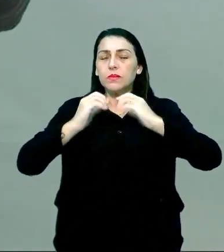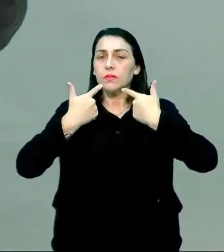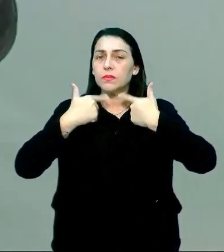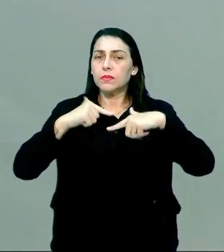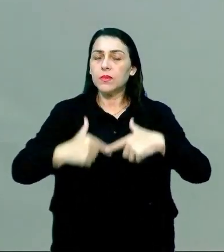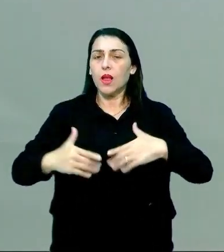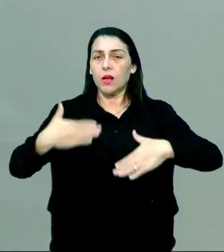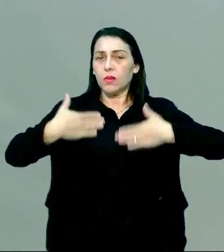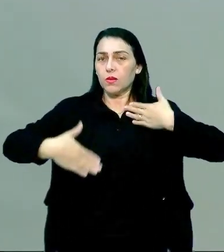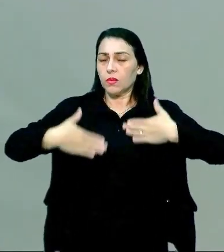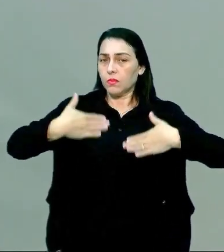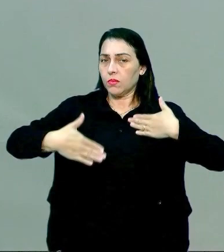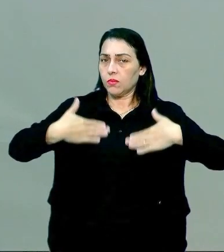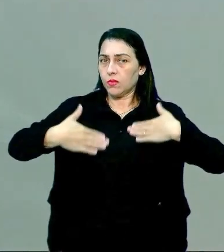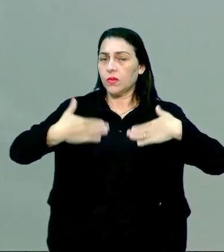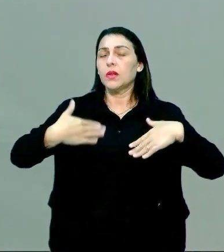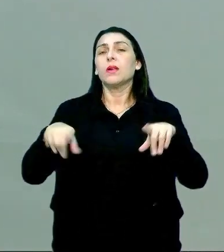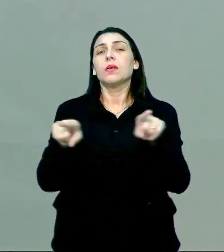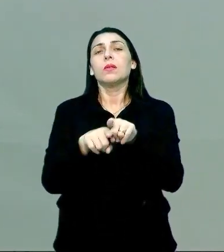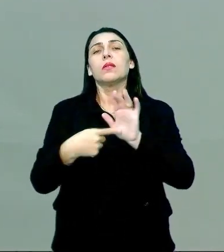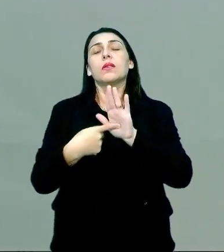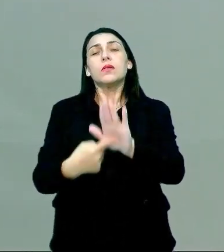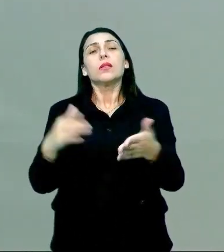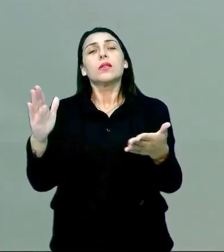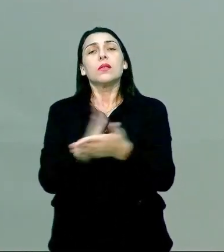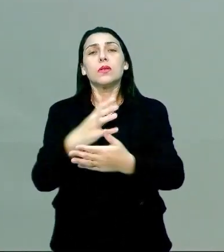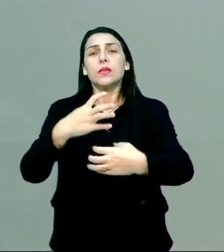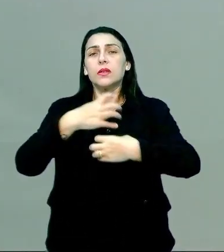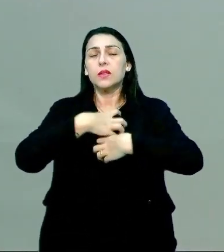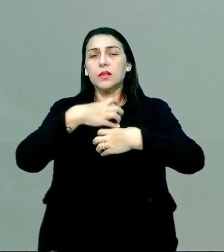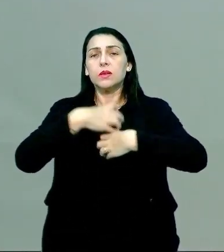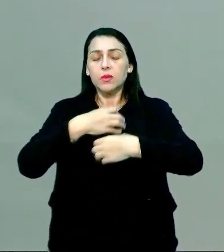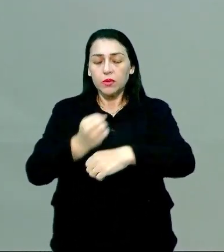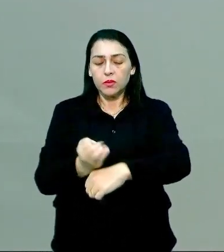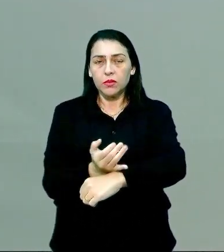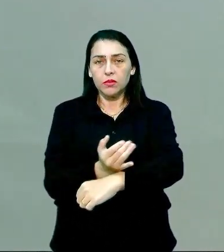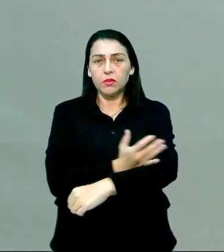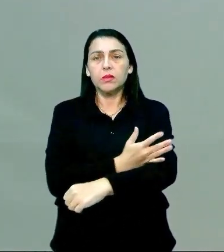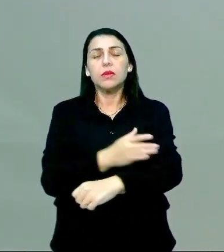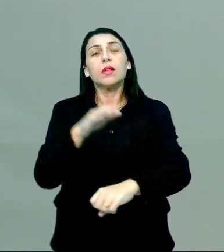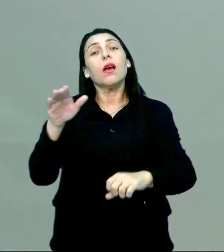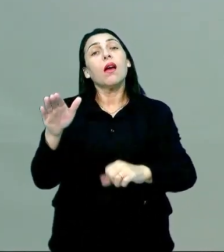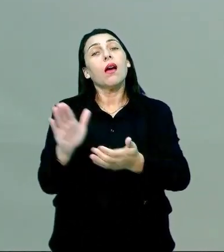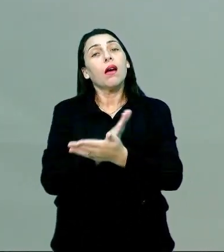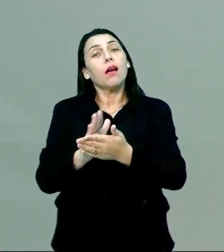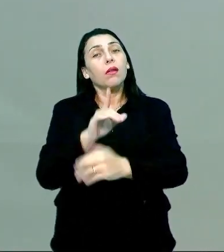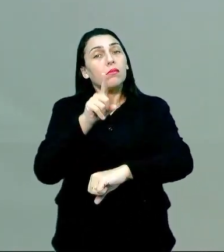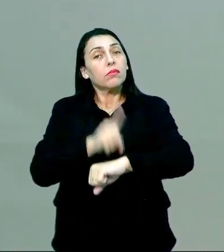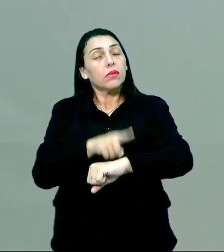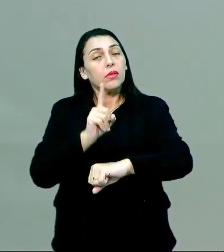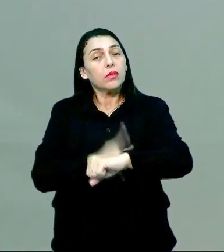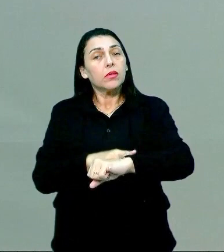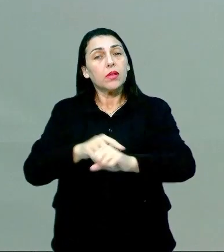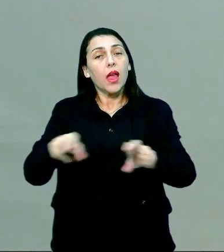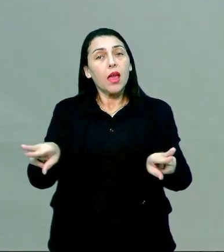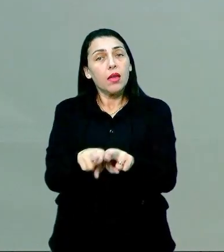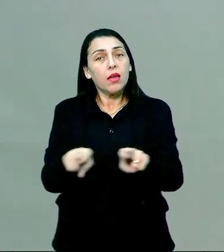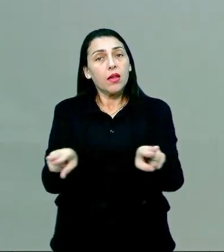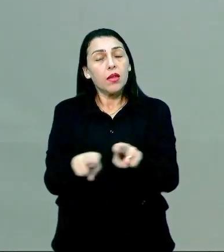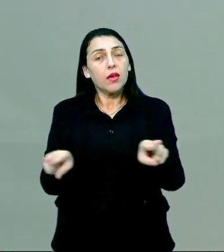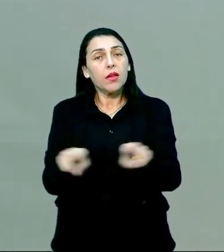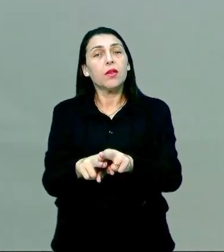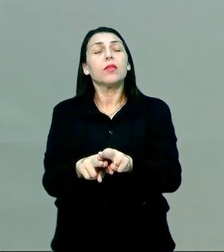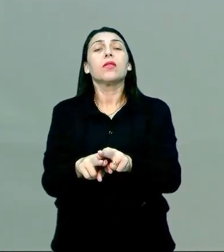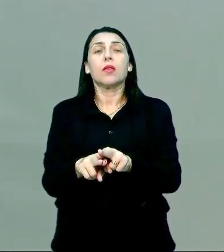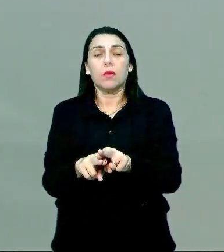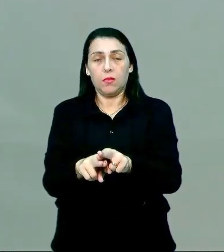linguística corporal, expressando determinado sentimento, determinada emoção em determinado ritmo, em determinada